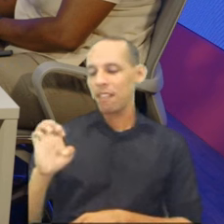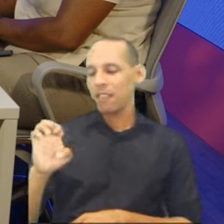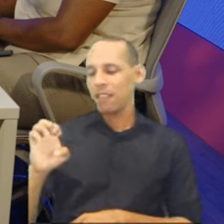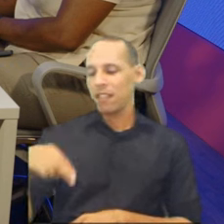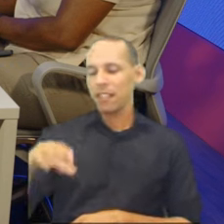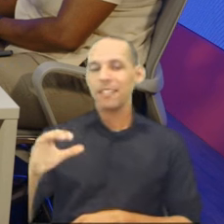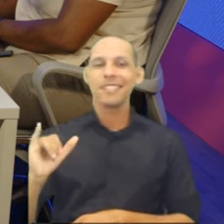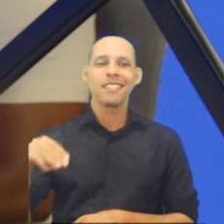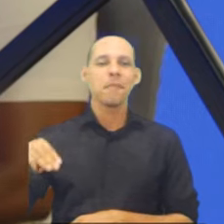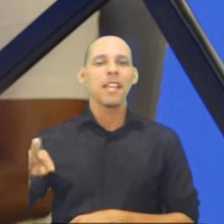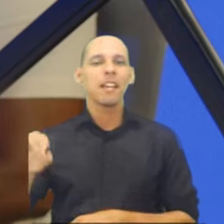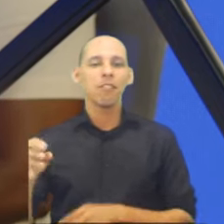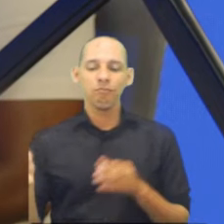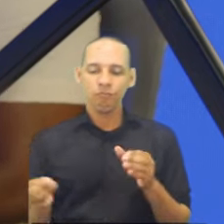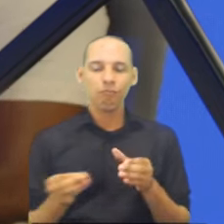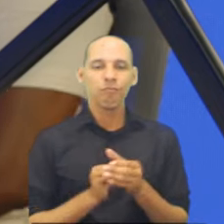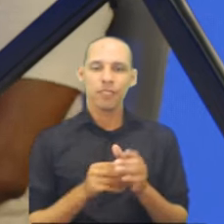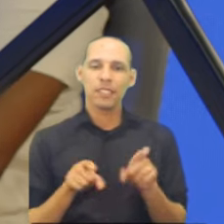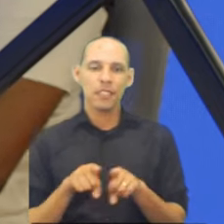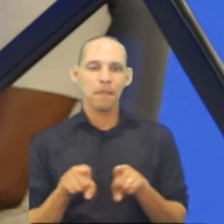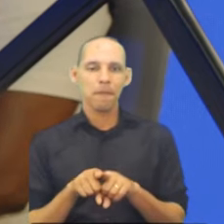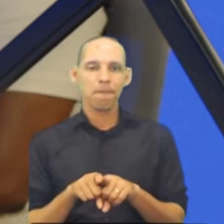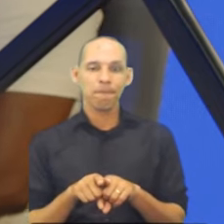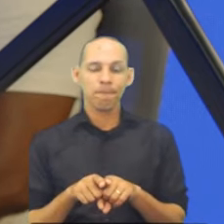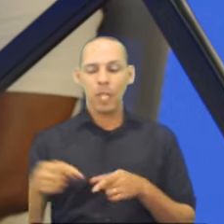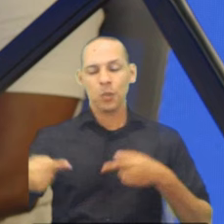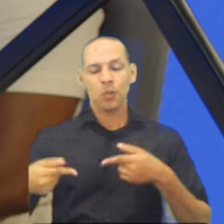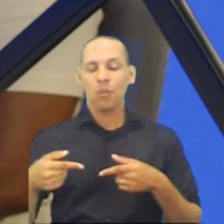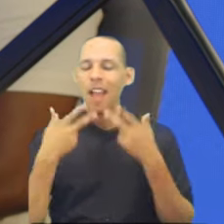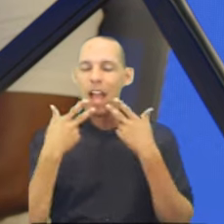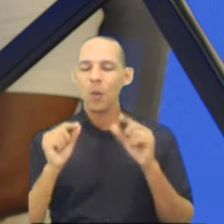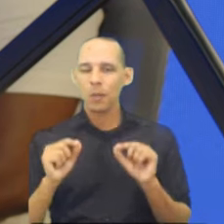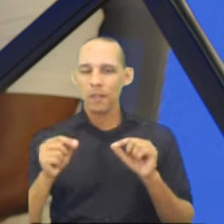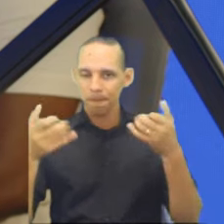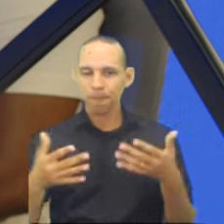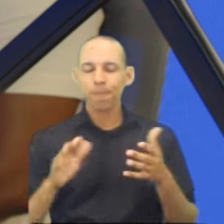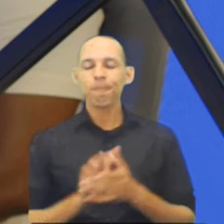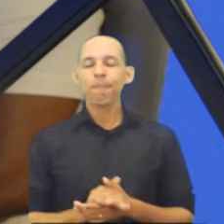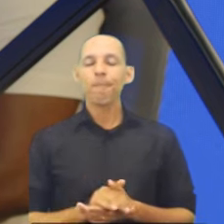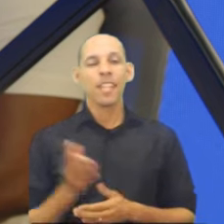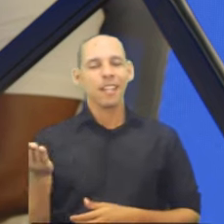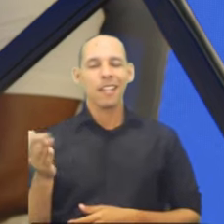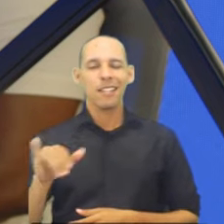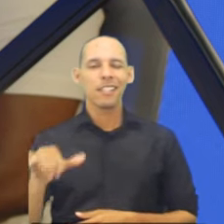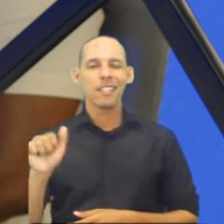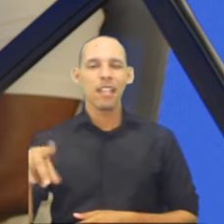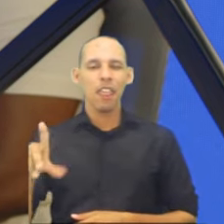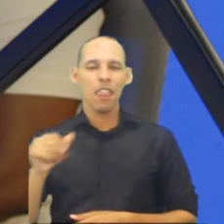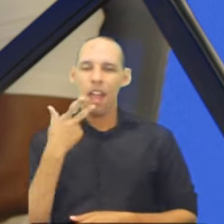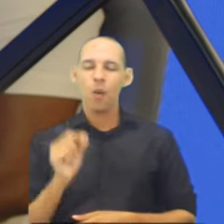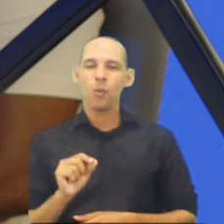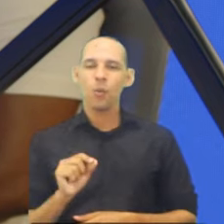colocada a sigla agora eh quem discute isso diz o seguinte né ah como a janda